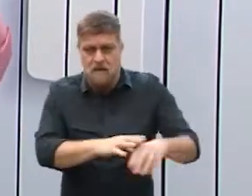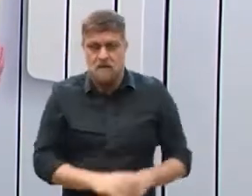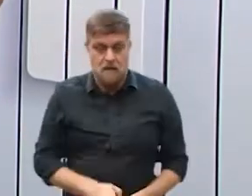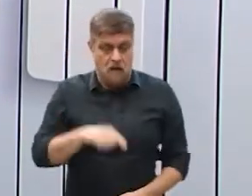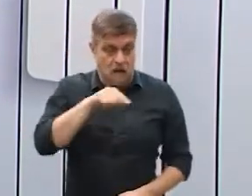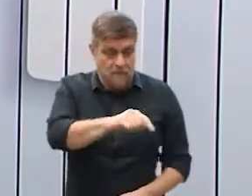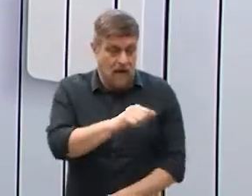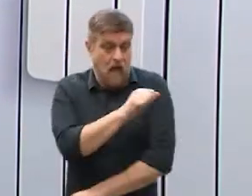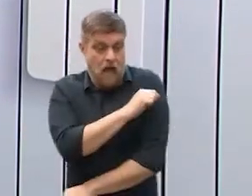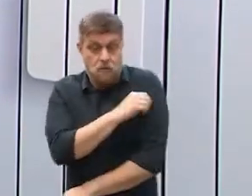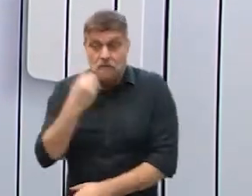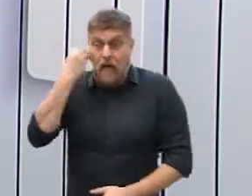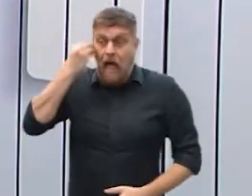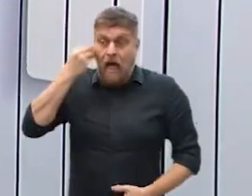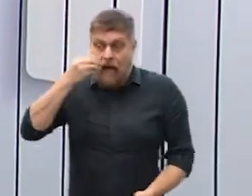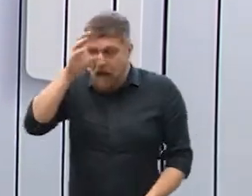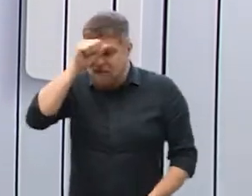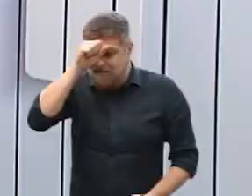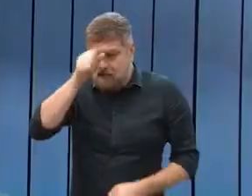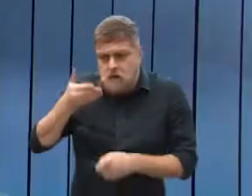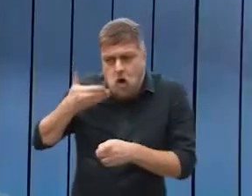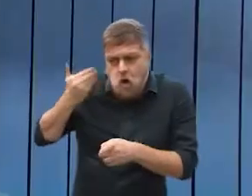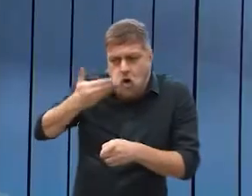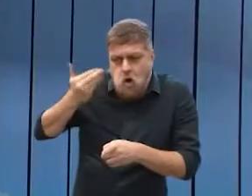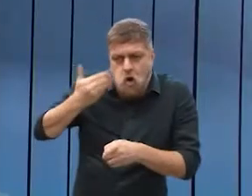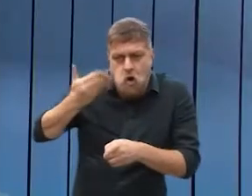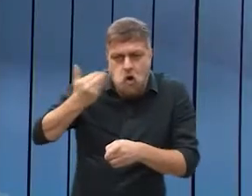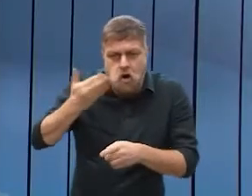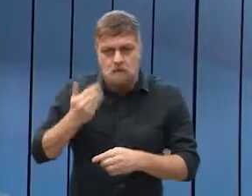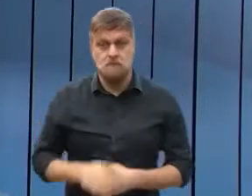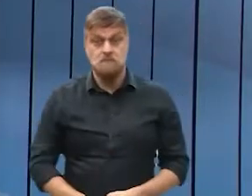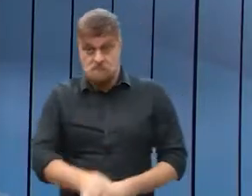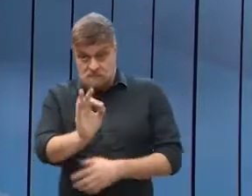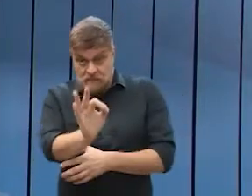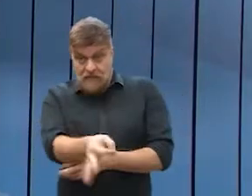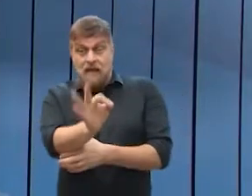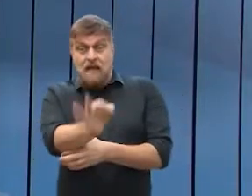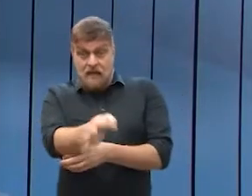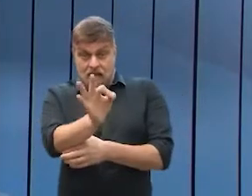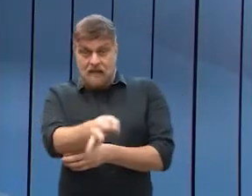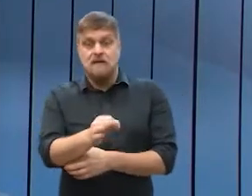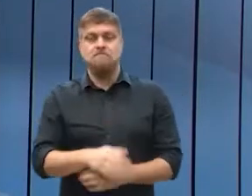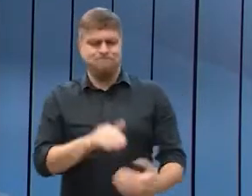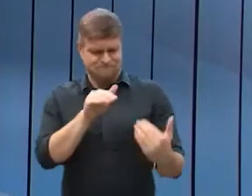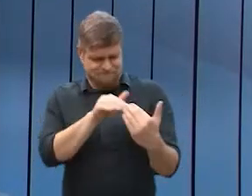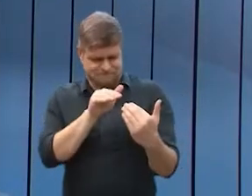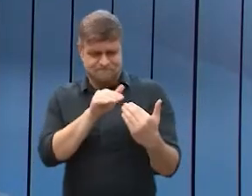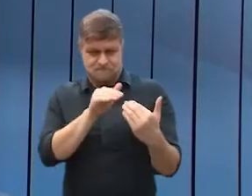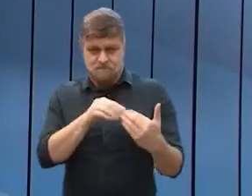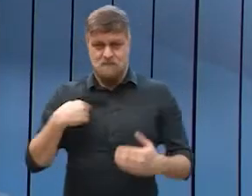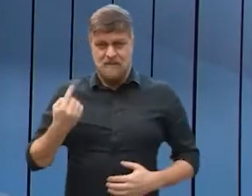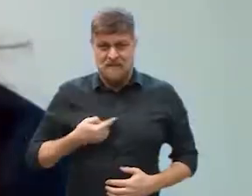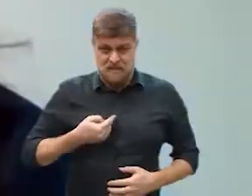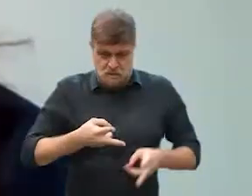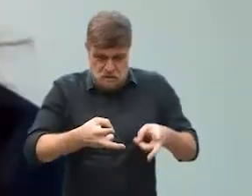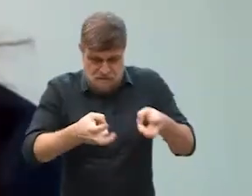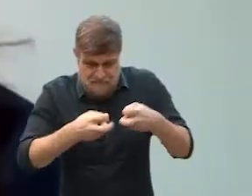gerar experiências de aprendizagem? Isso, exatamente, é isso mesmo, sabe? A gente vê um